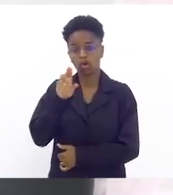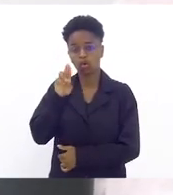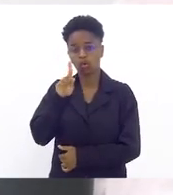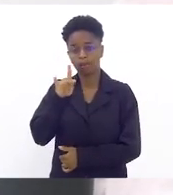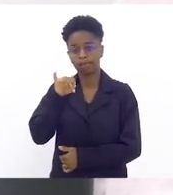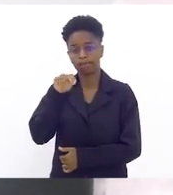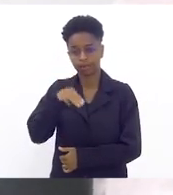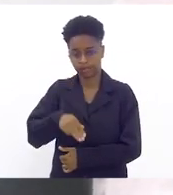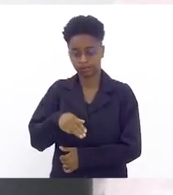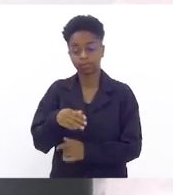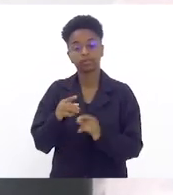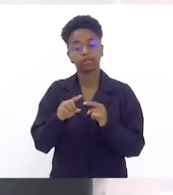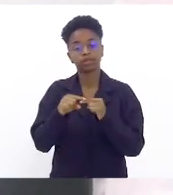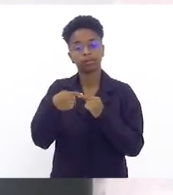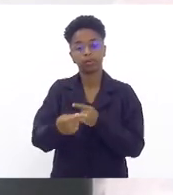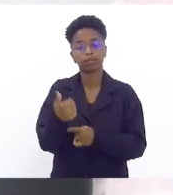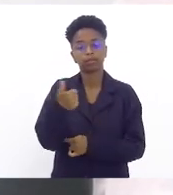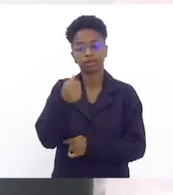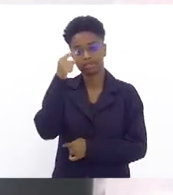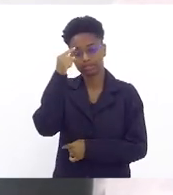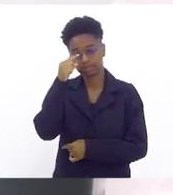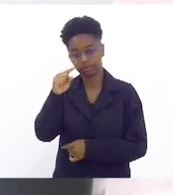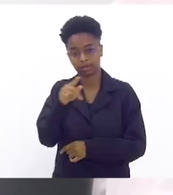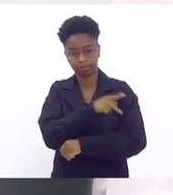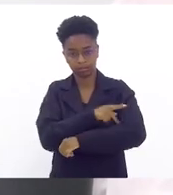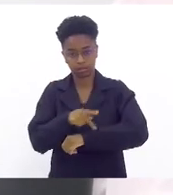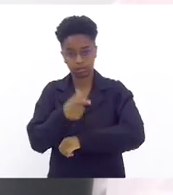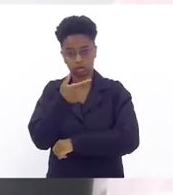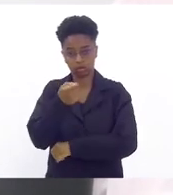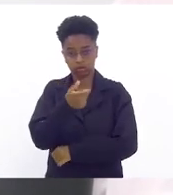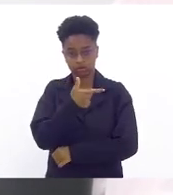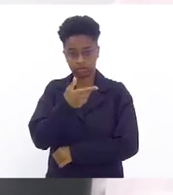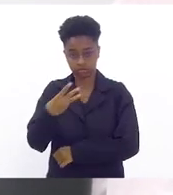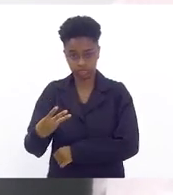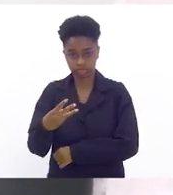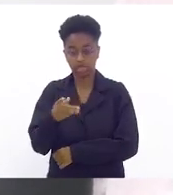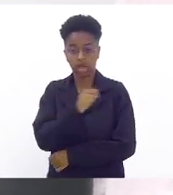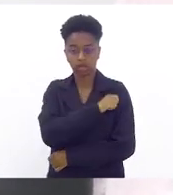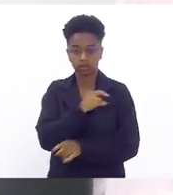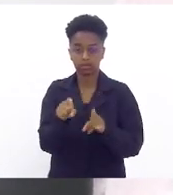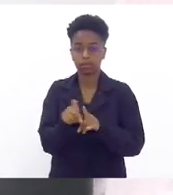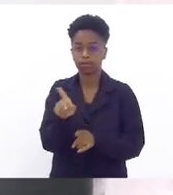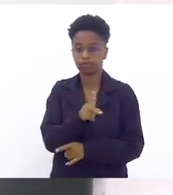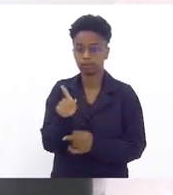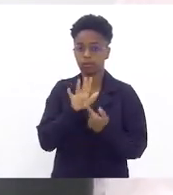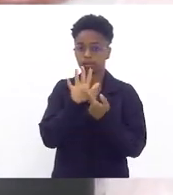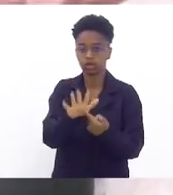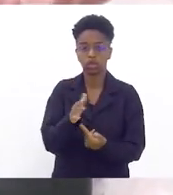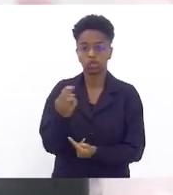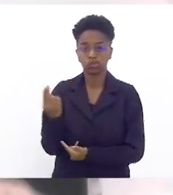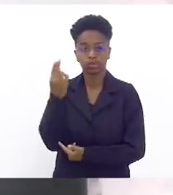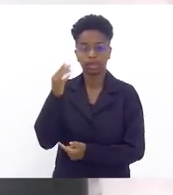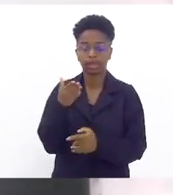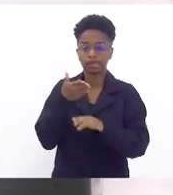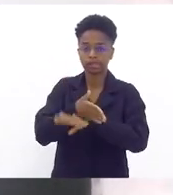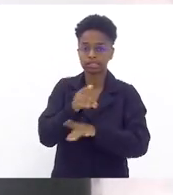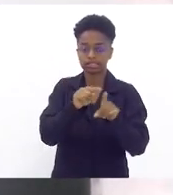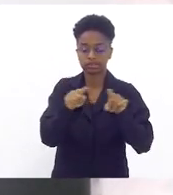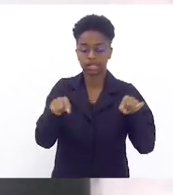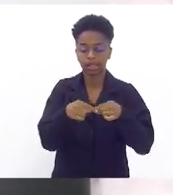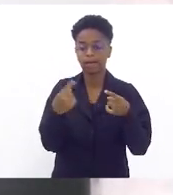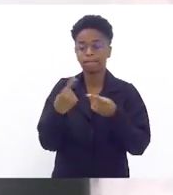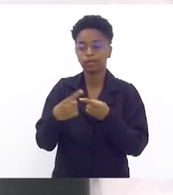semana pedagógica de 2023 os alunos e professores foram sinalizando que não iria entrar na sala claudinete a sala da rachadura